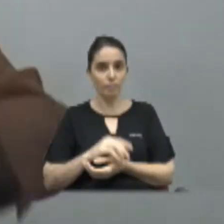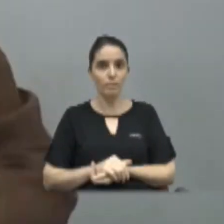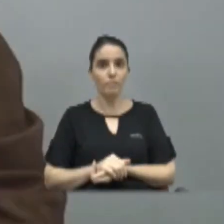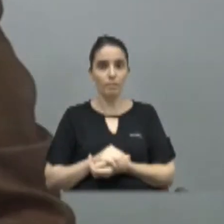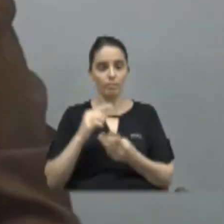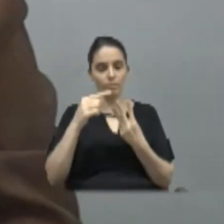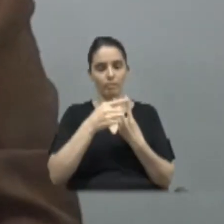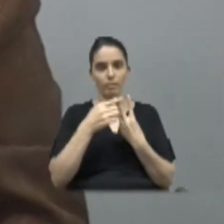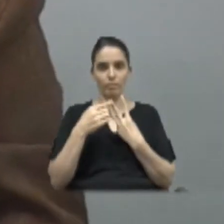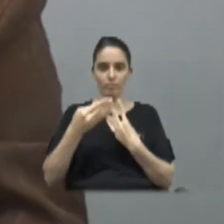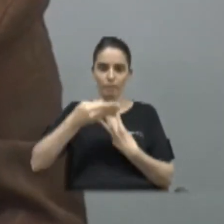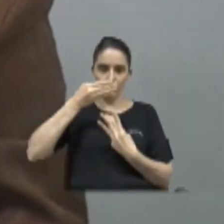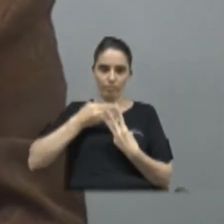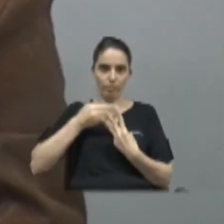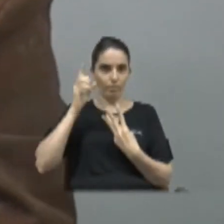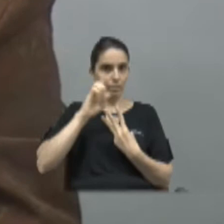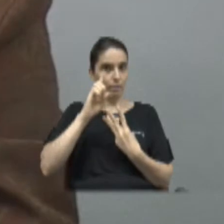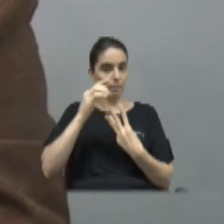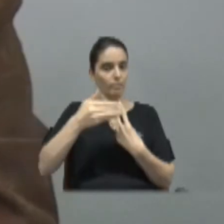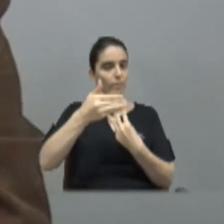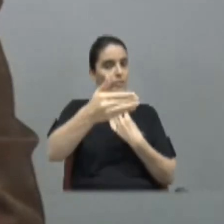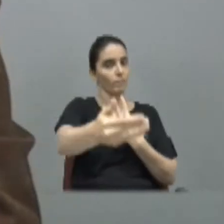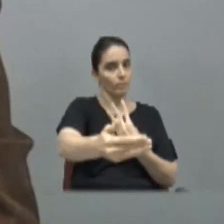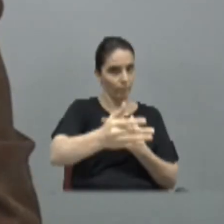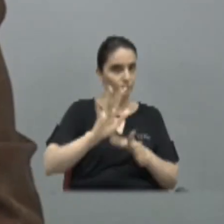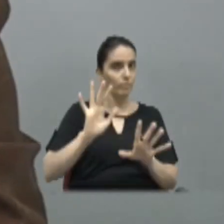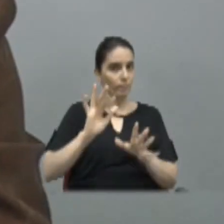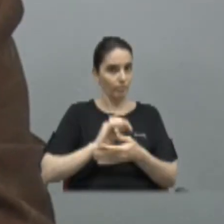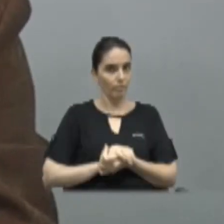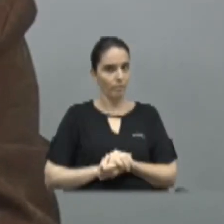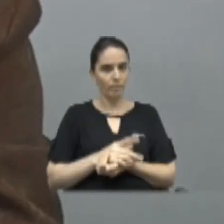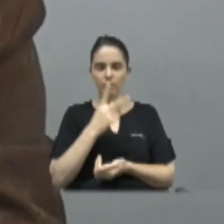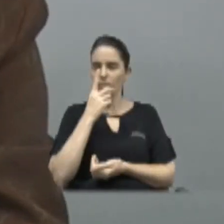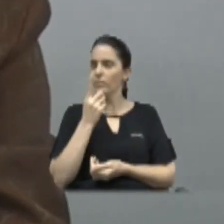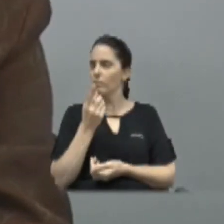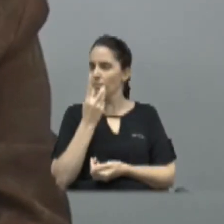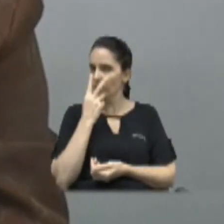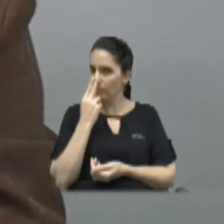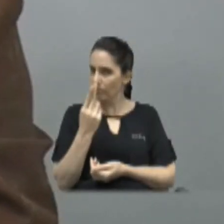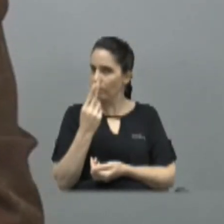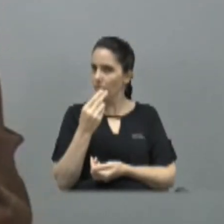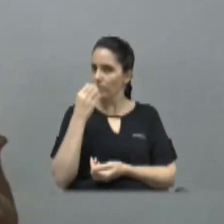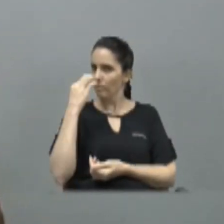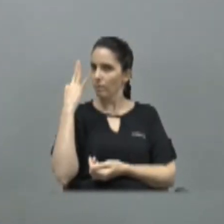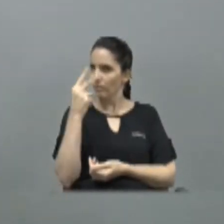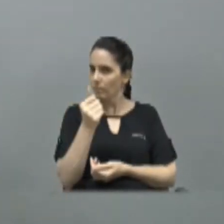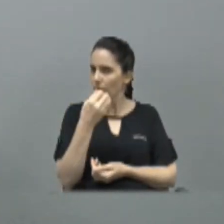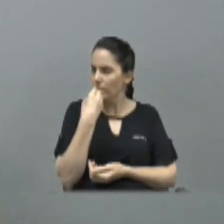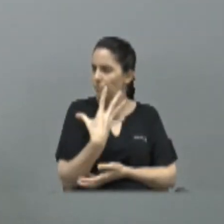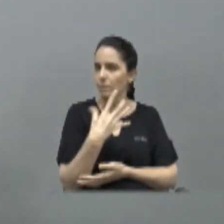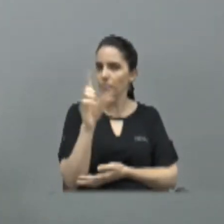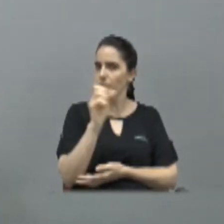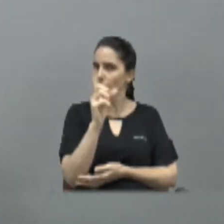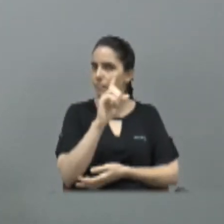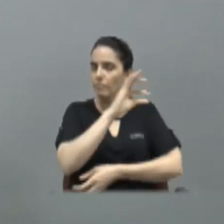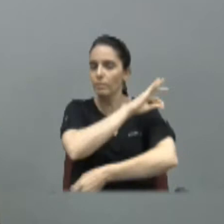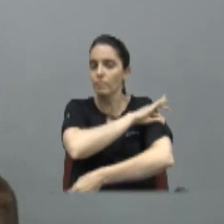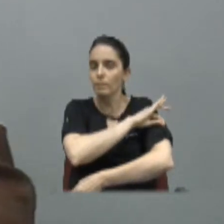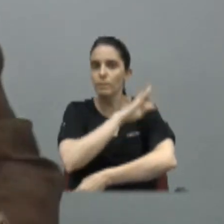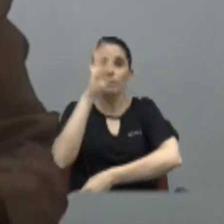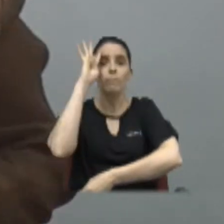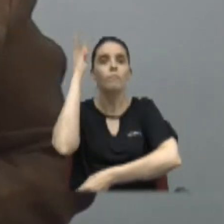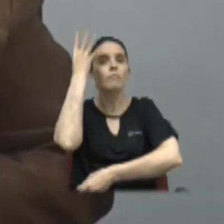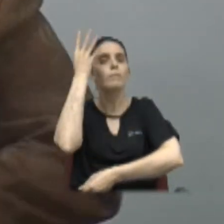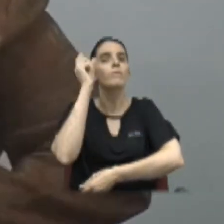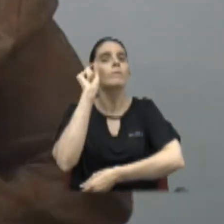está aqui. Então vamos parar de achar que está tudo bem. Seu prefeito precisa resolver o que ele quer. É